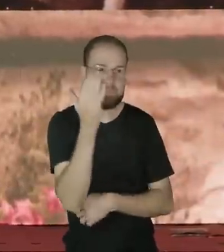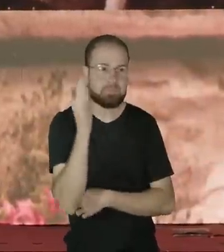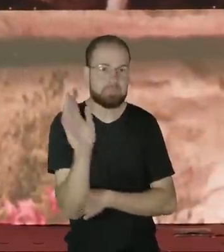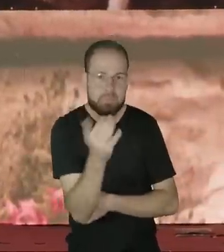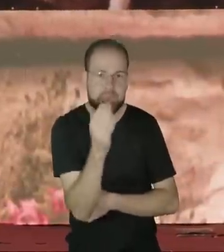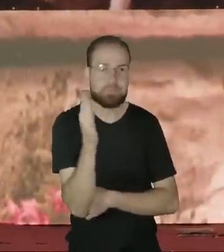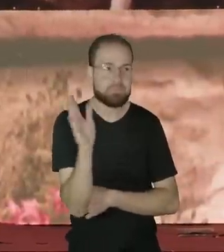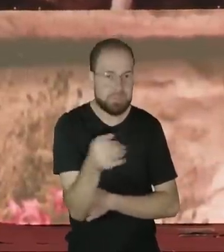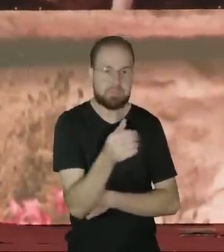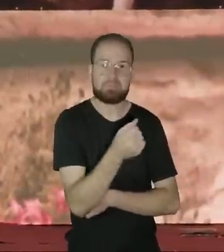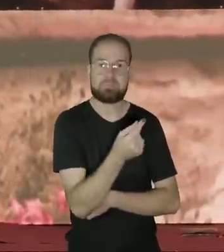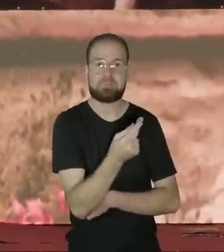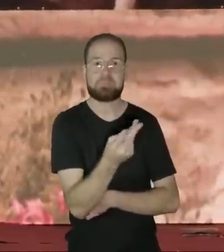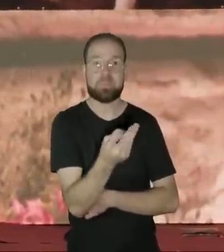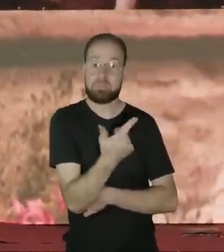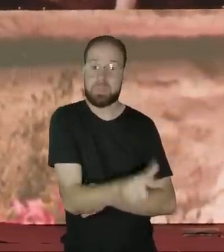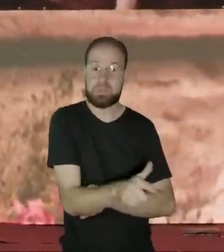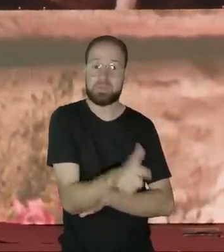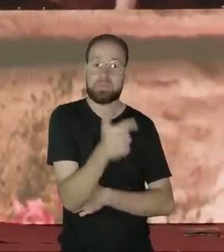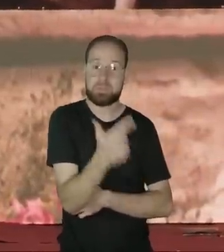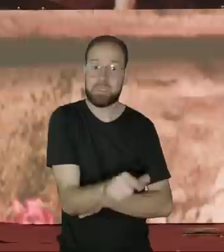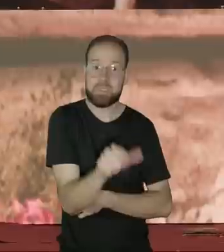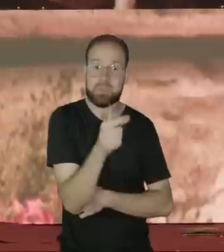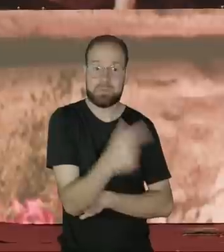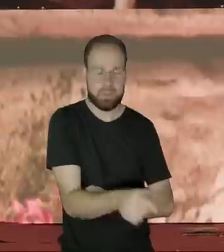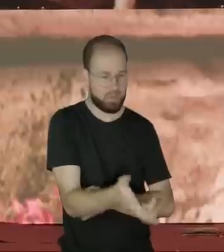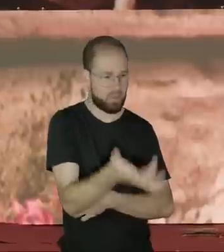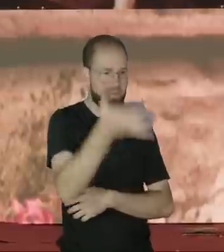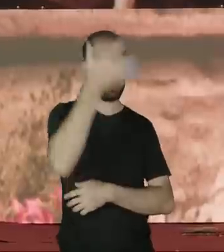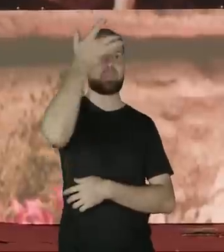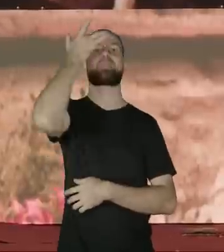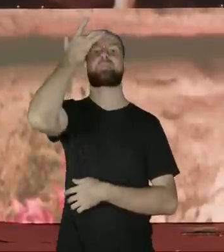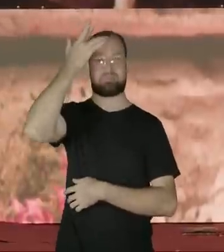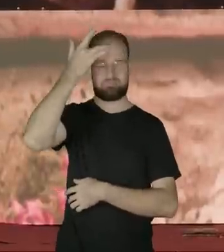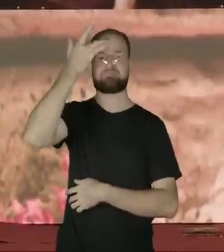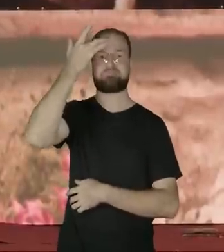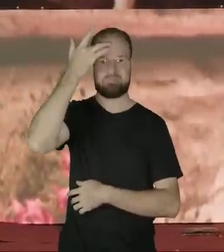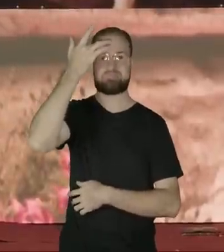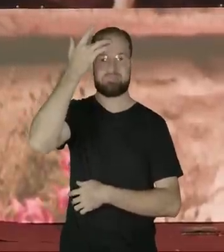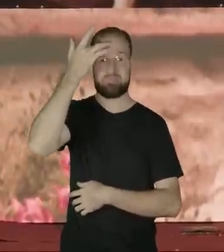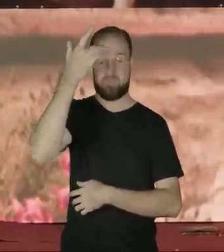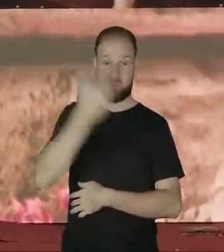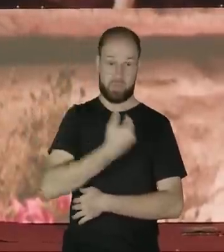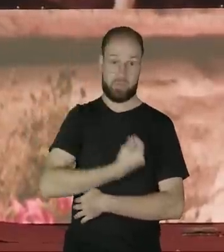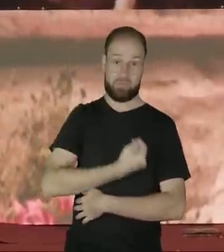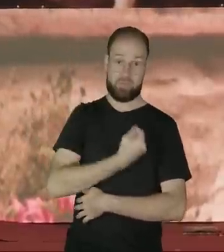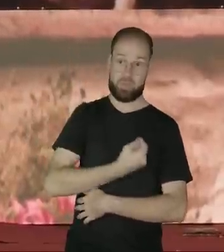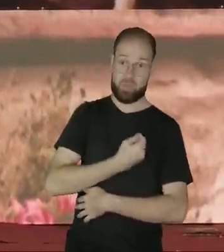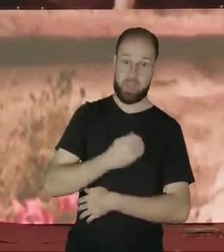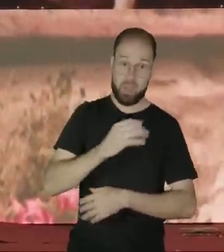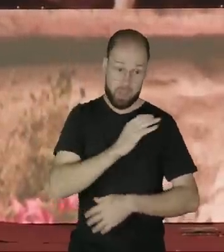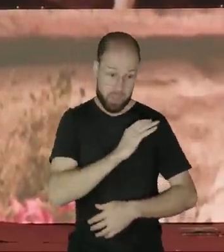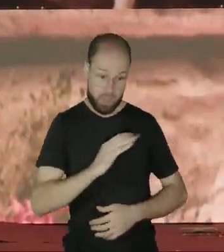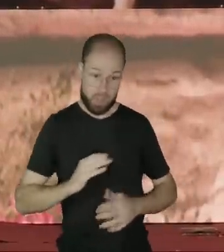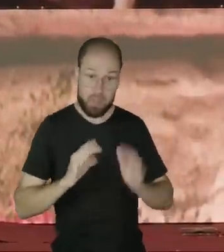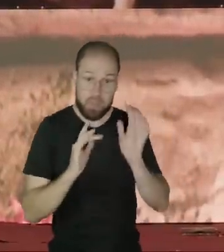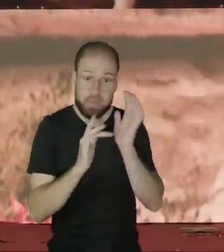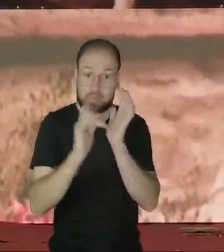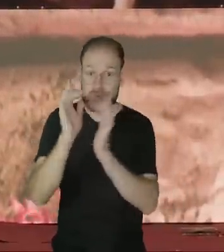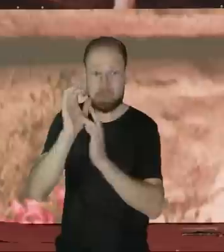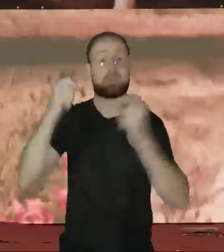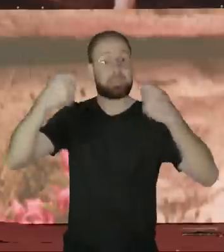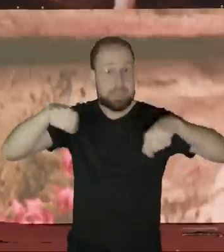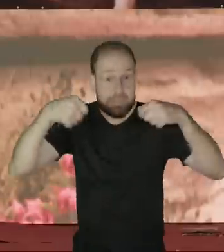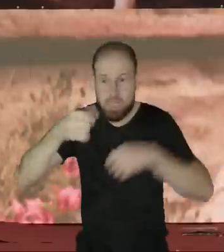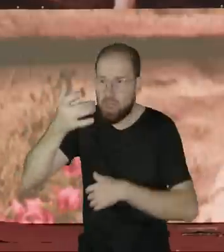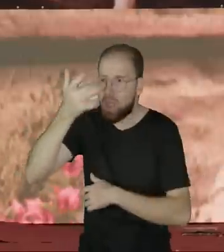vezes e aquele filme fica na nossa cabeça. A vida de Cristo tem que estar na nossa cabeça dessa